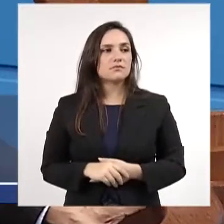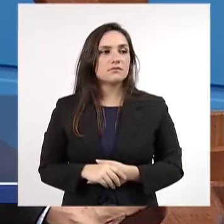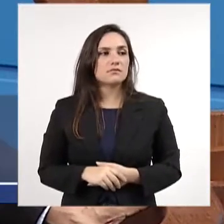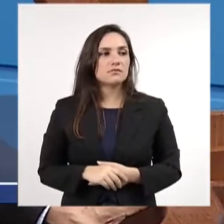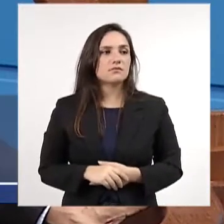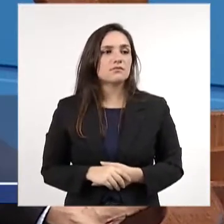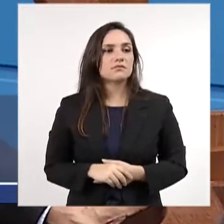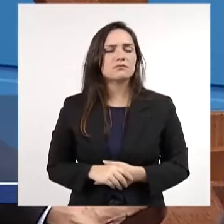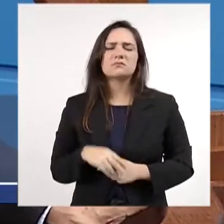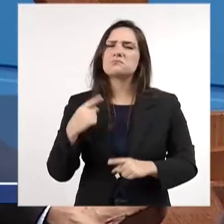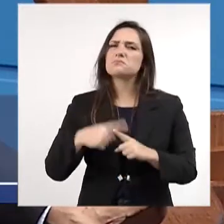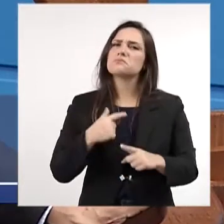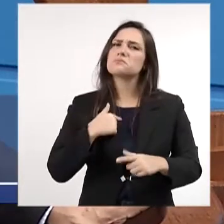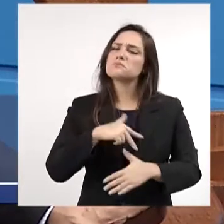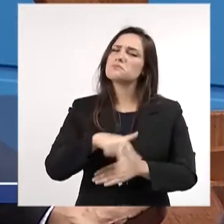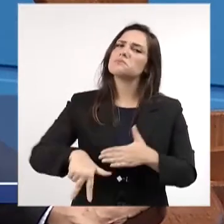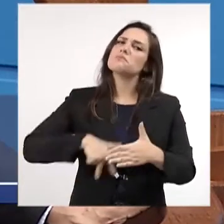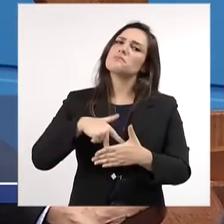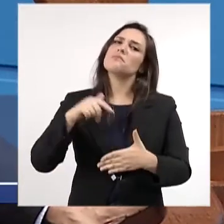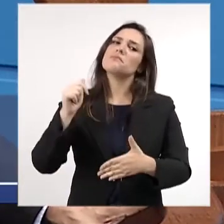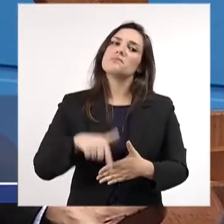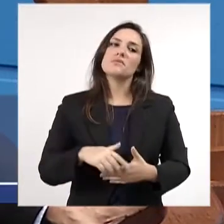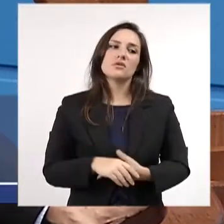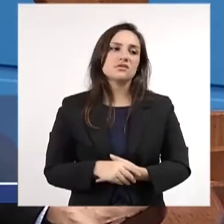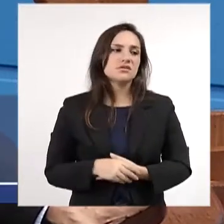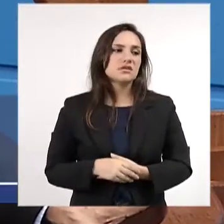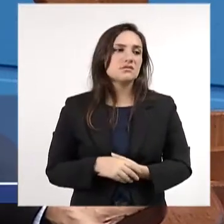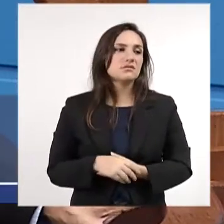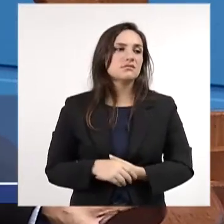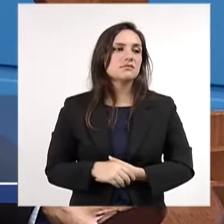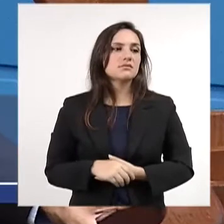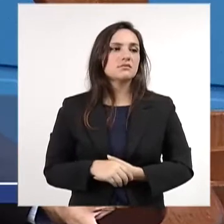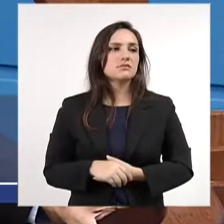quem traz a tribuna aqui mais uma vez